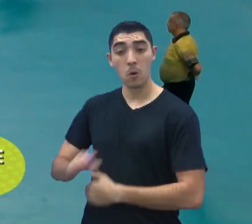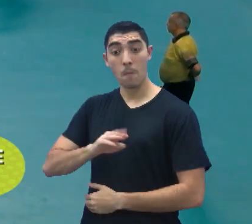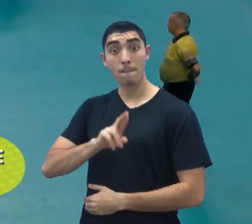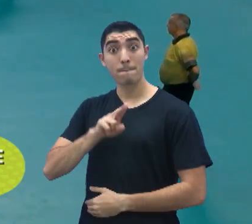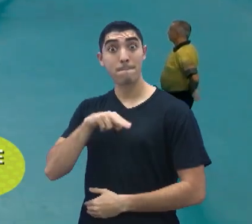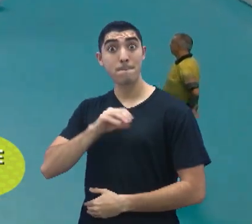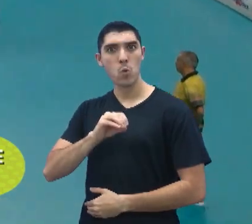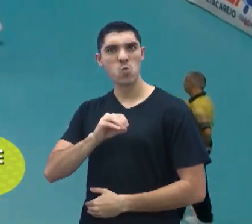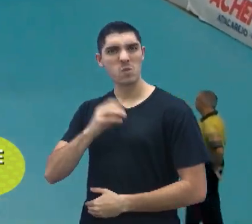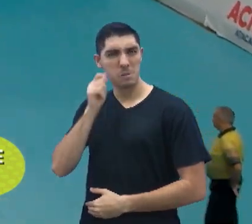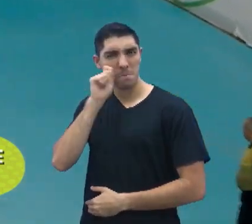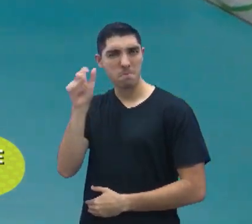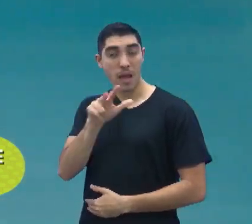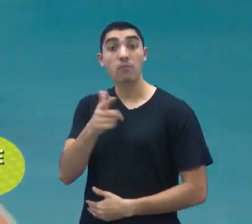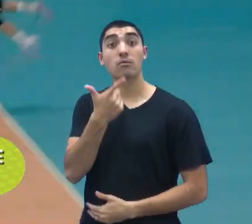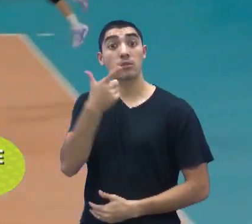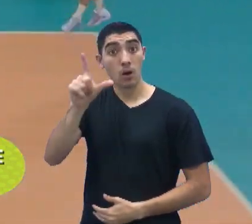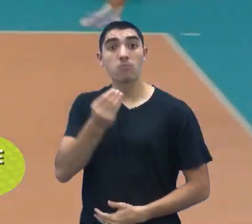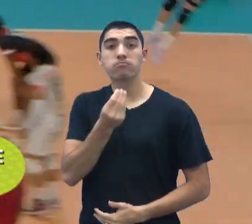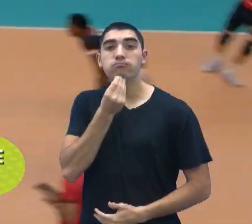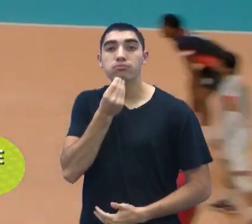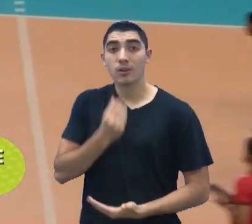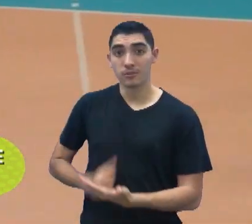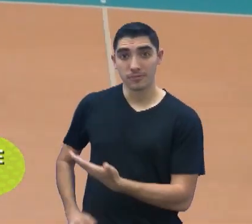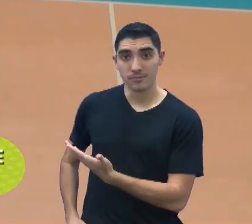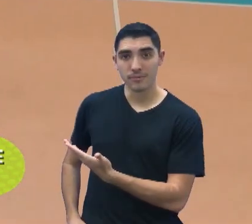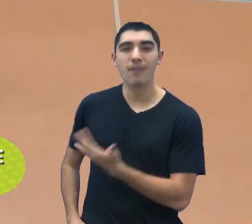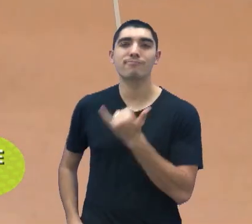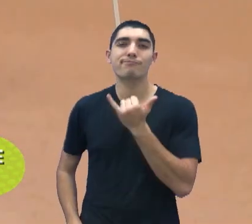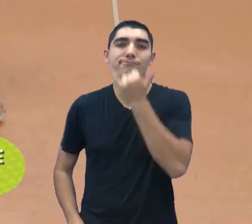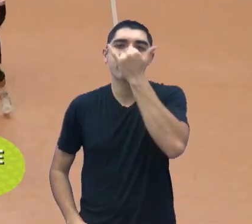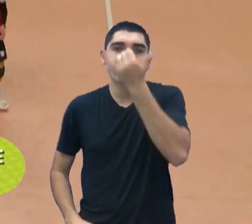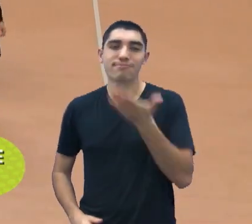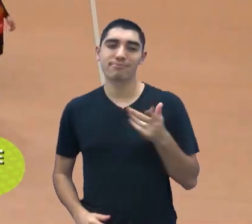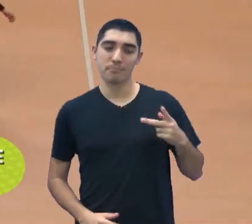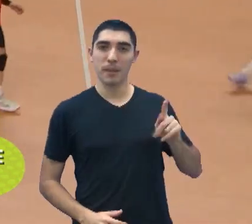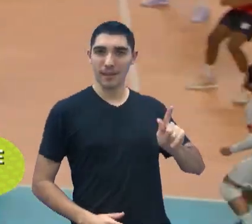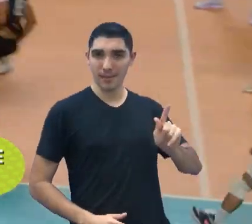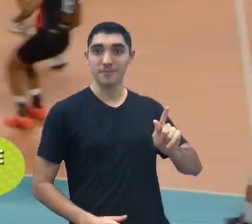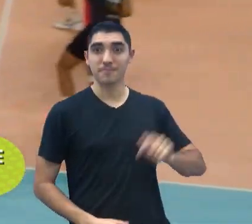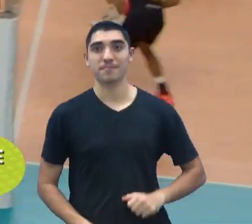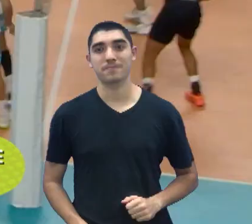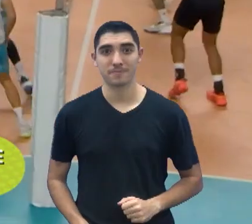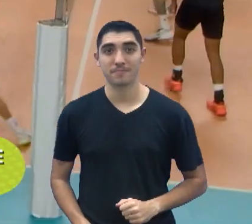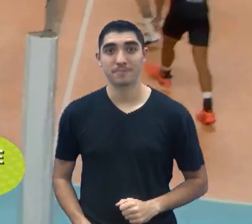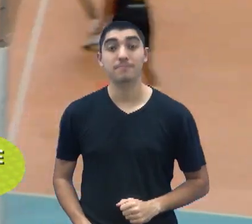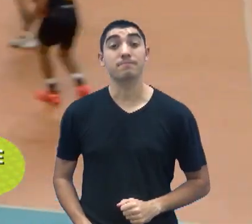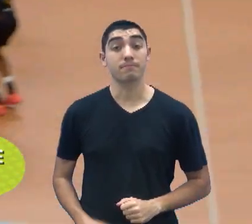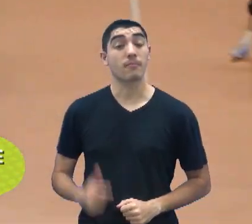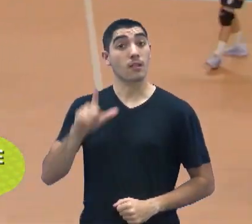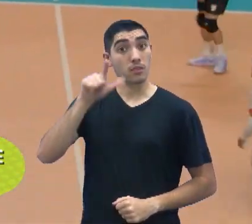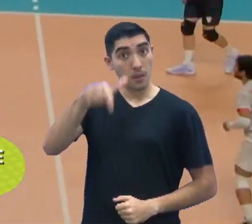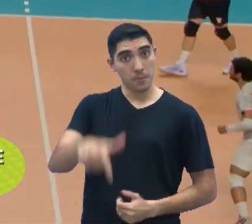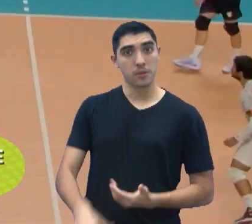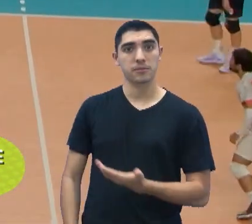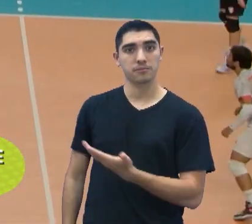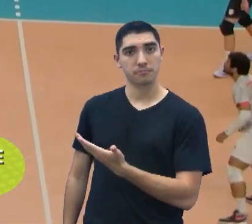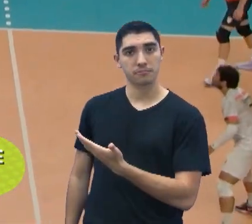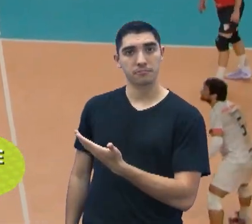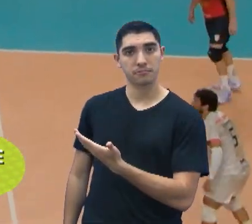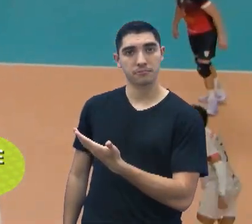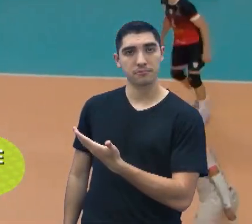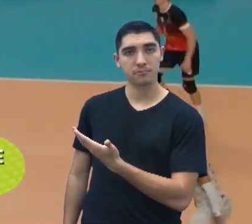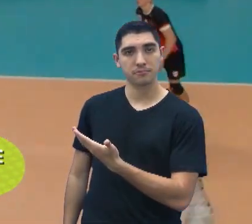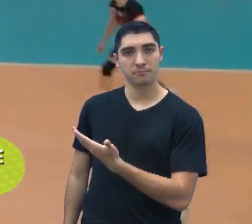E também se aproveitando de erros do Praia, como esse saque errado de Bento. Com tranquilidade, o São José controlou